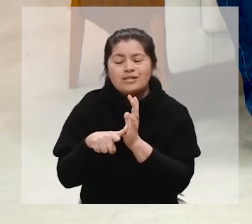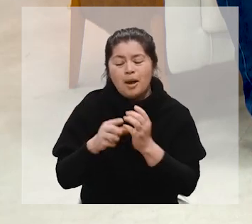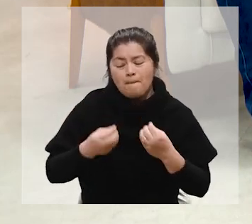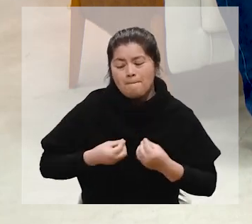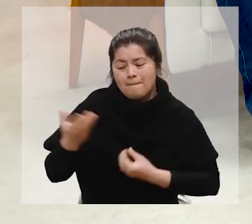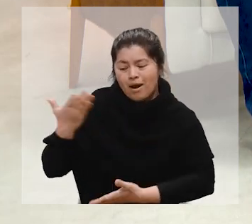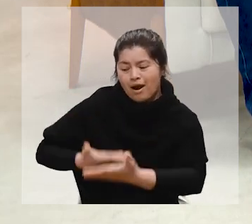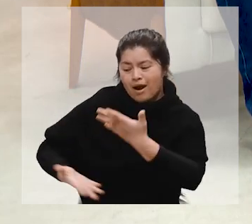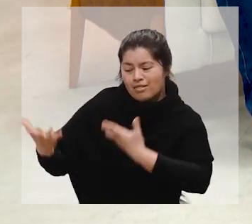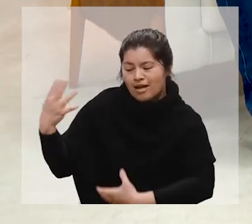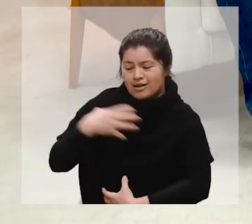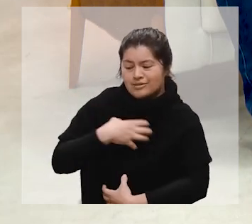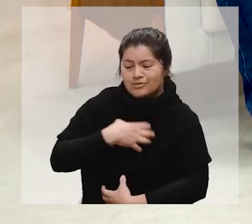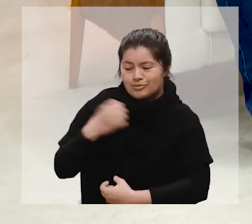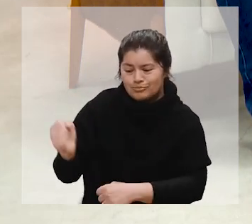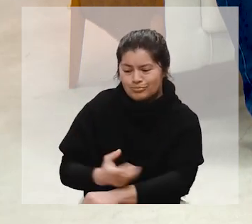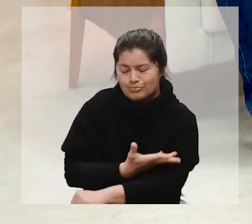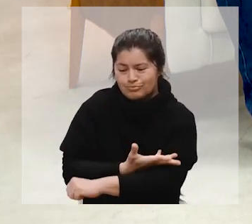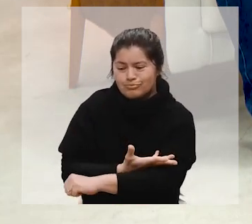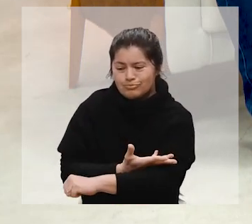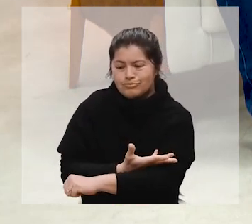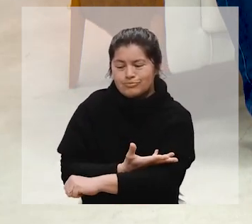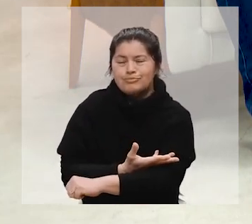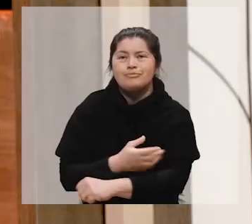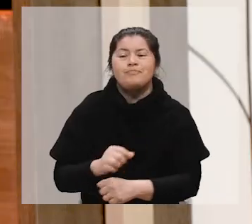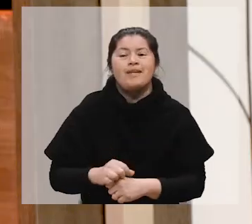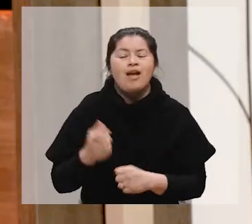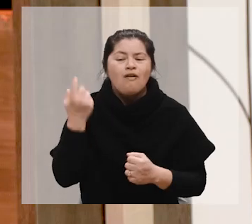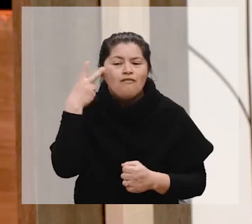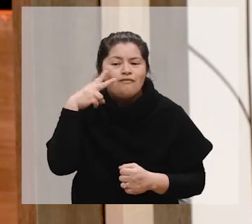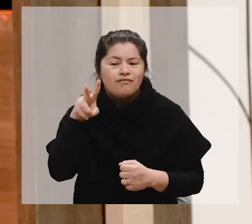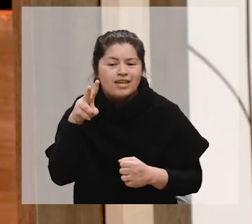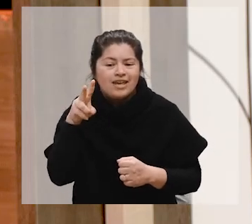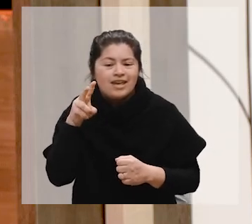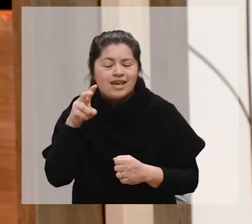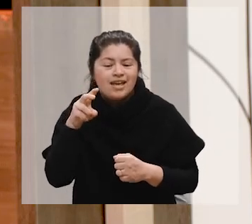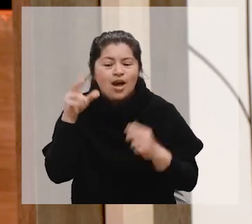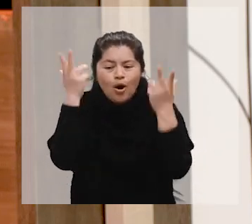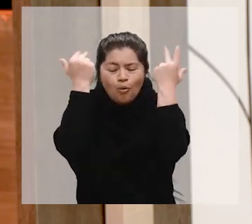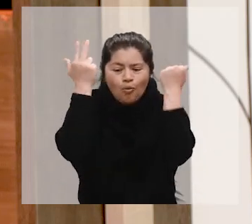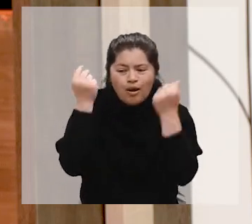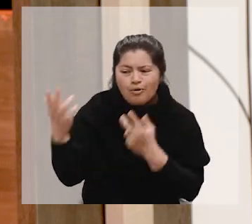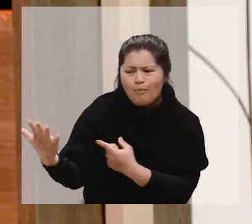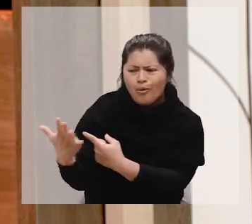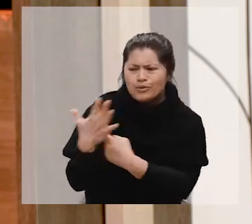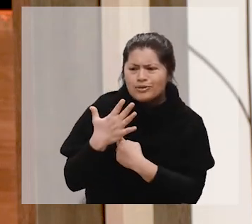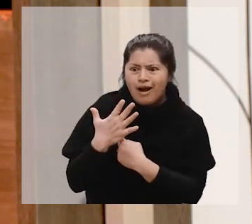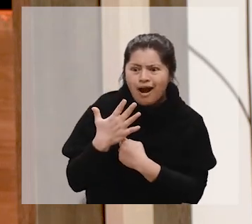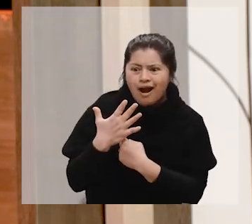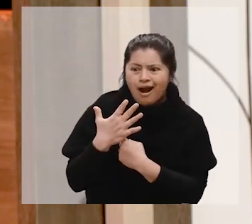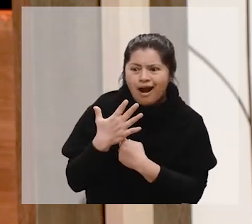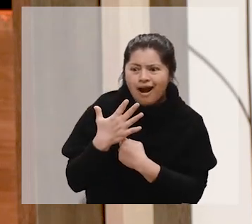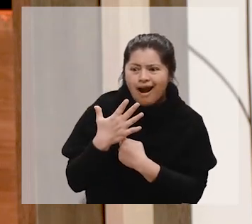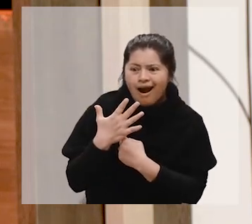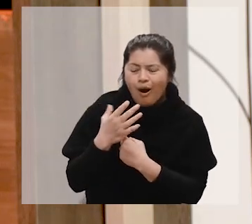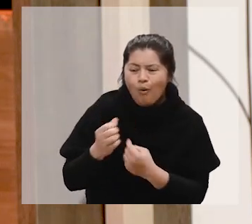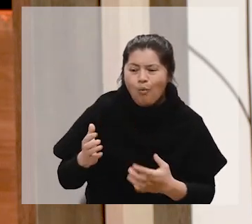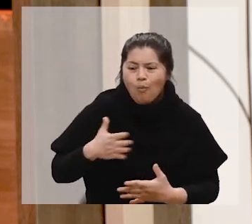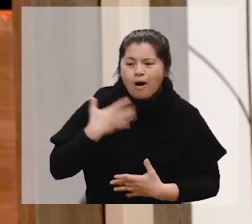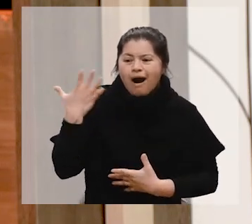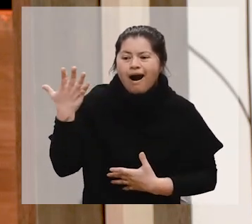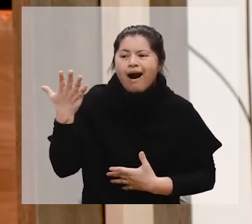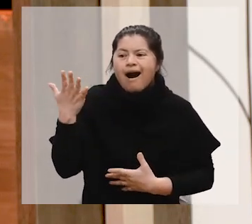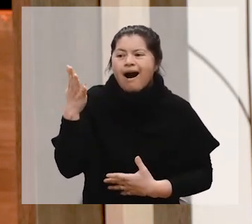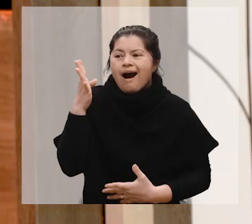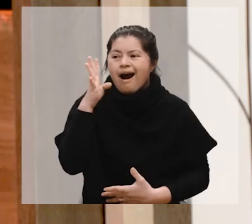isso, né? Eu vou te passar a minha emoção, o meu sentimento. E assim, quando eu vi o coelho que ele desenhou e me mostrou,